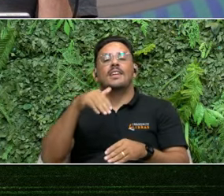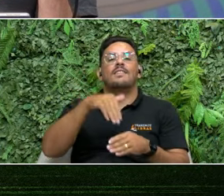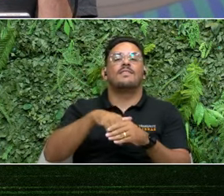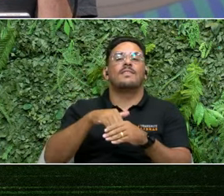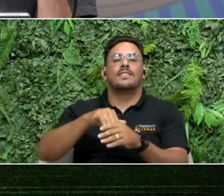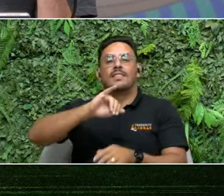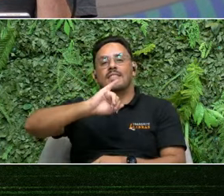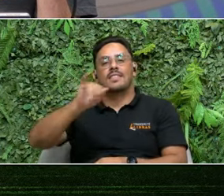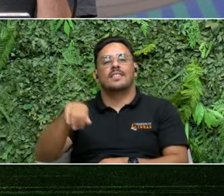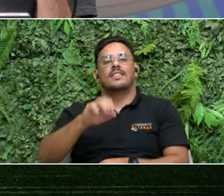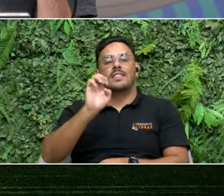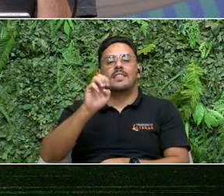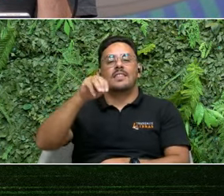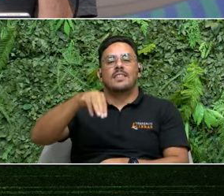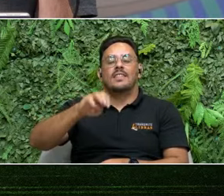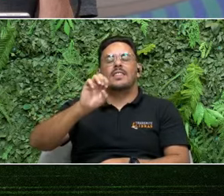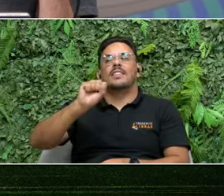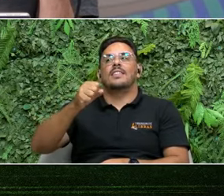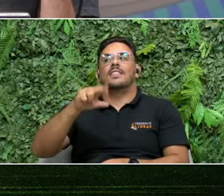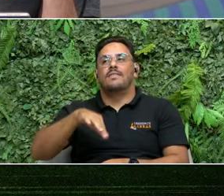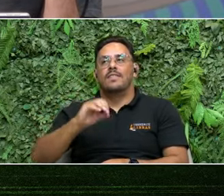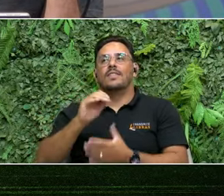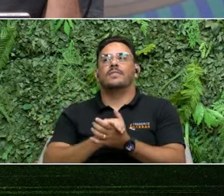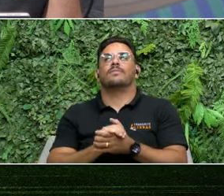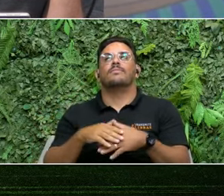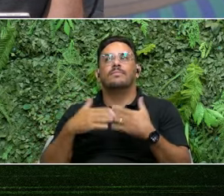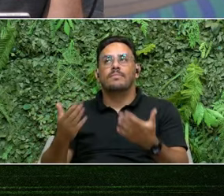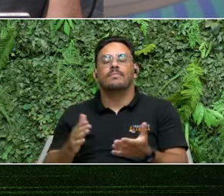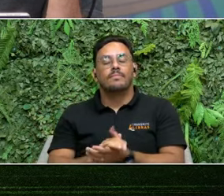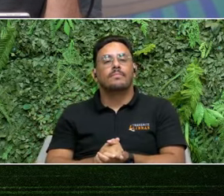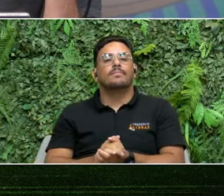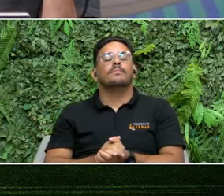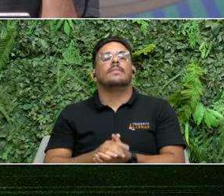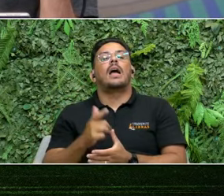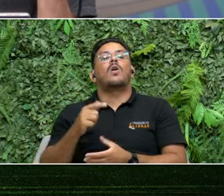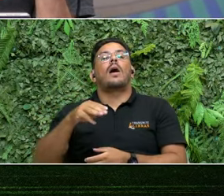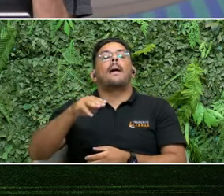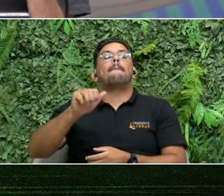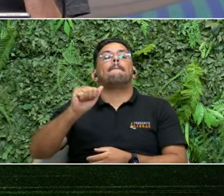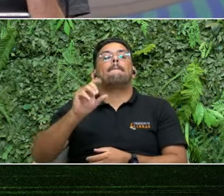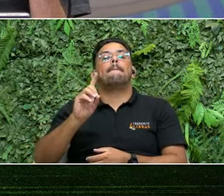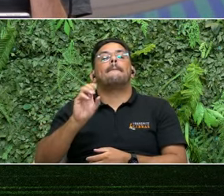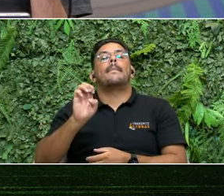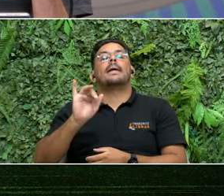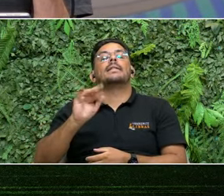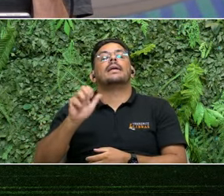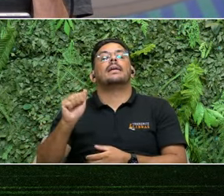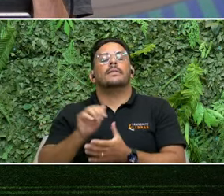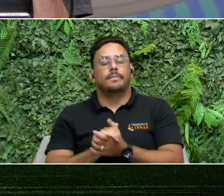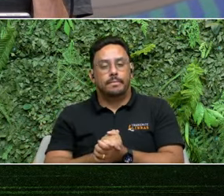falei assim não não vou fazer isso Mas enfim ah bom vamos lá madeira e o seu